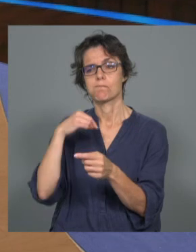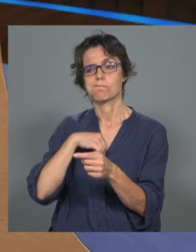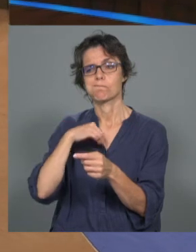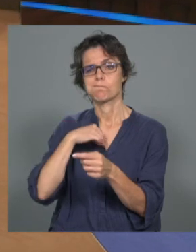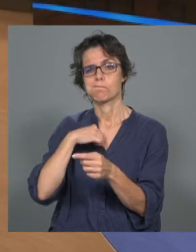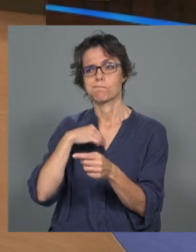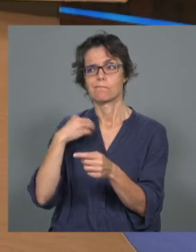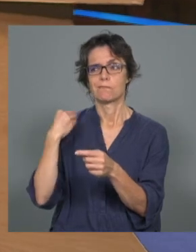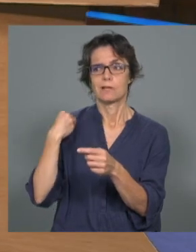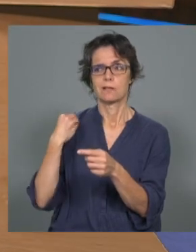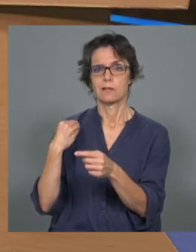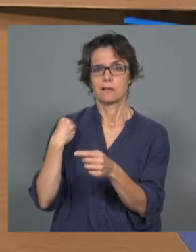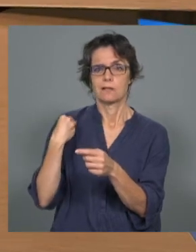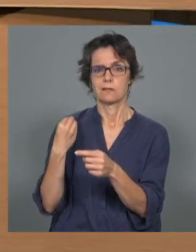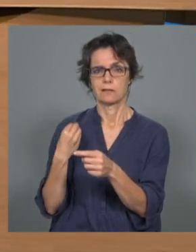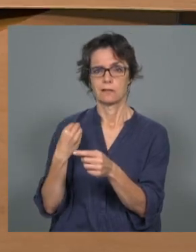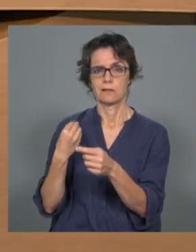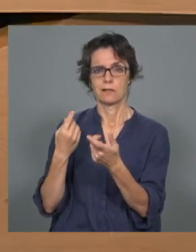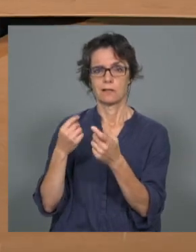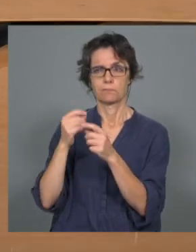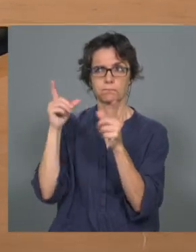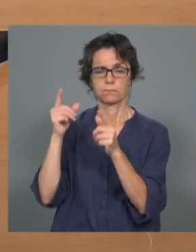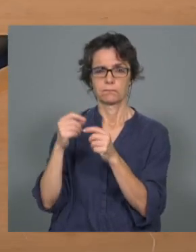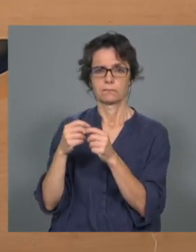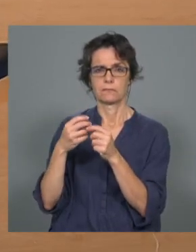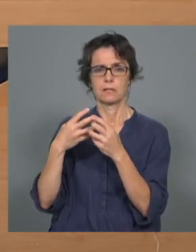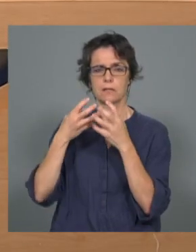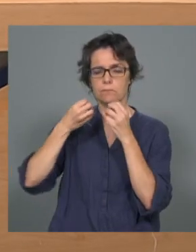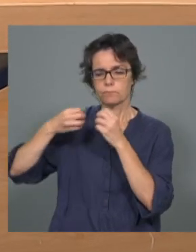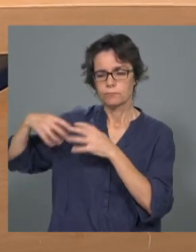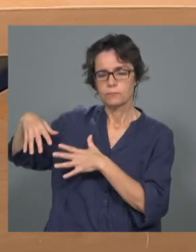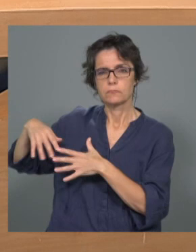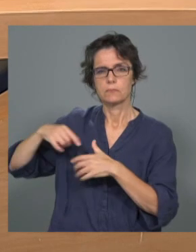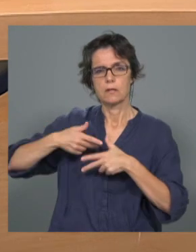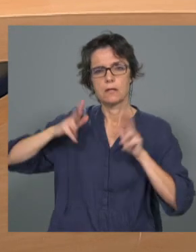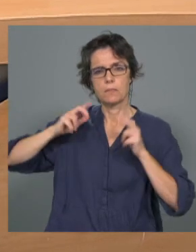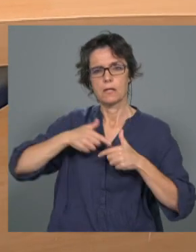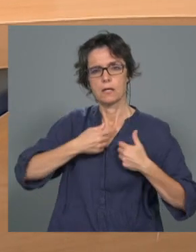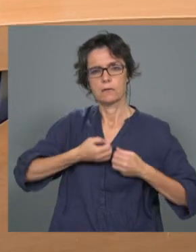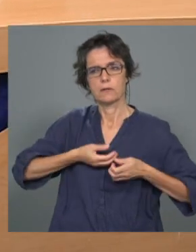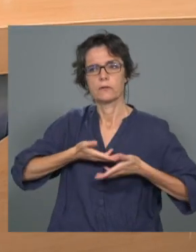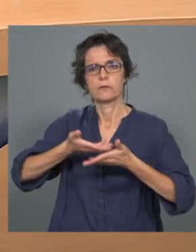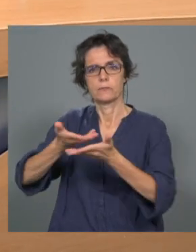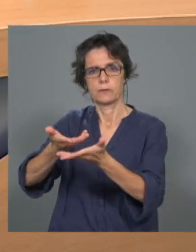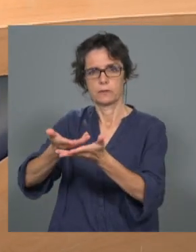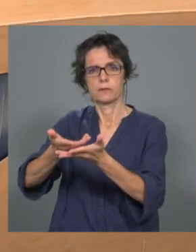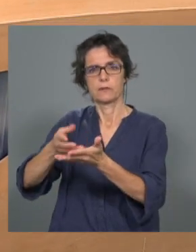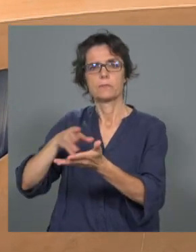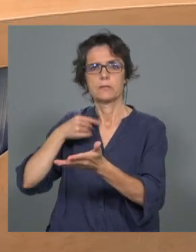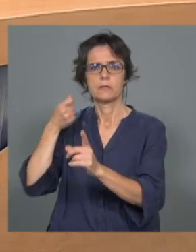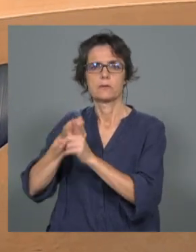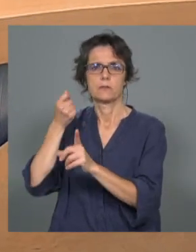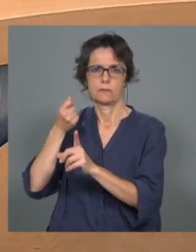que é preciso um despojamento, uma liberdade interior do coração muito forte para aceitar os